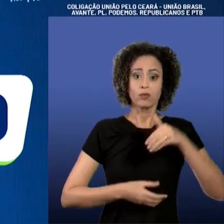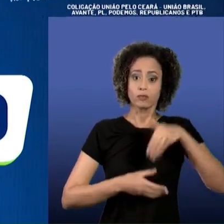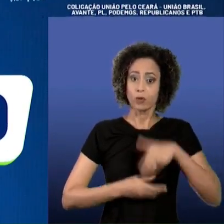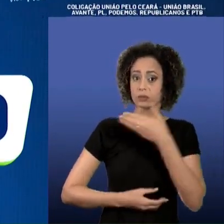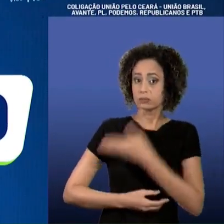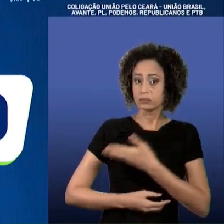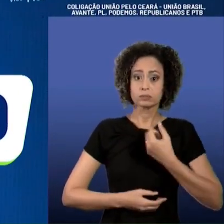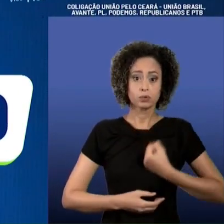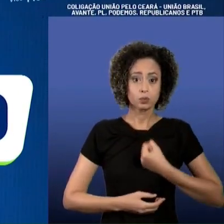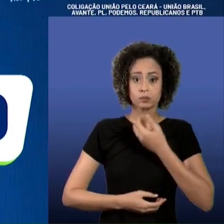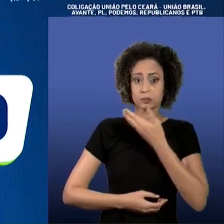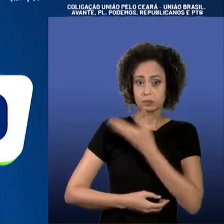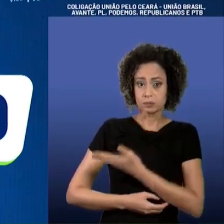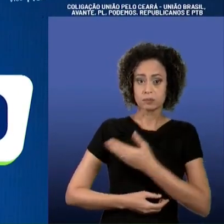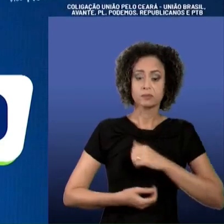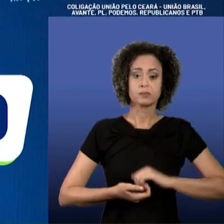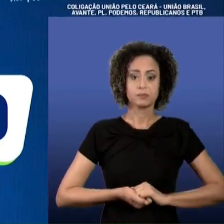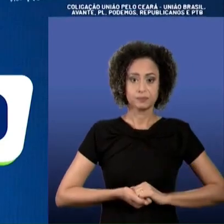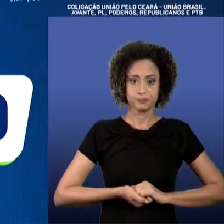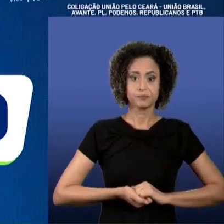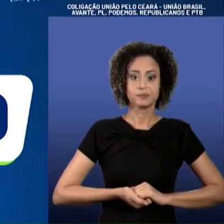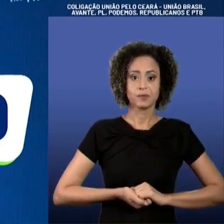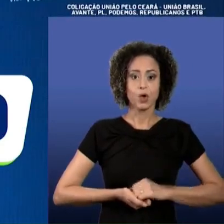Para deputado estadual, vote Dudu,